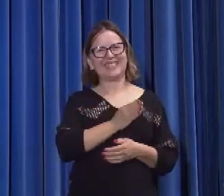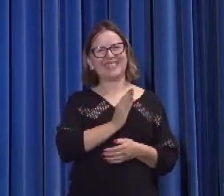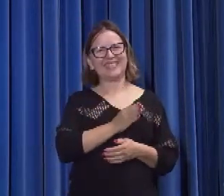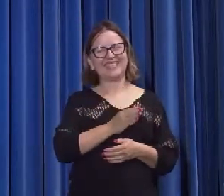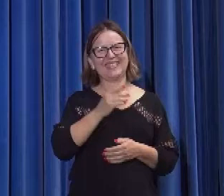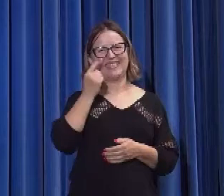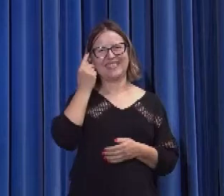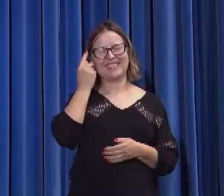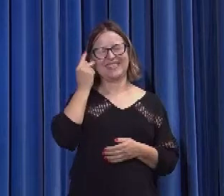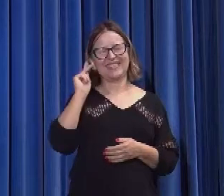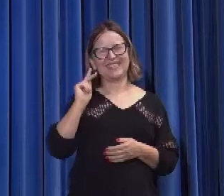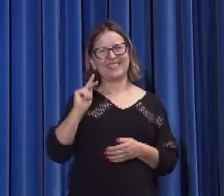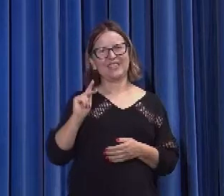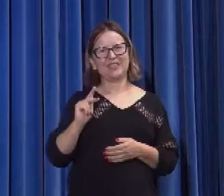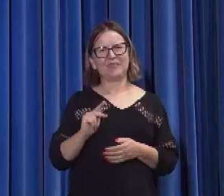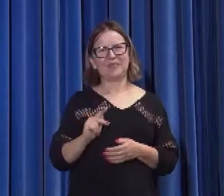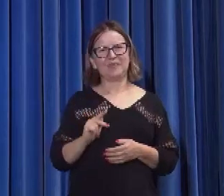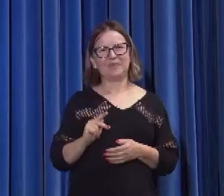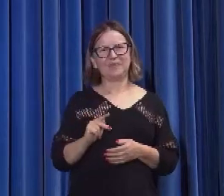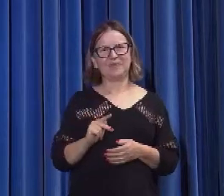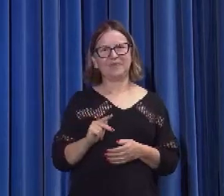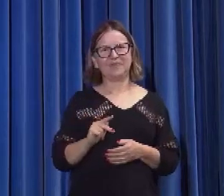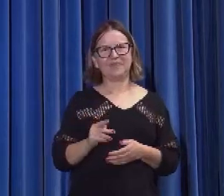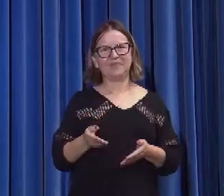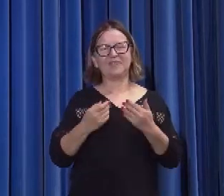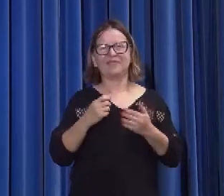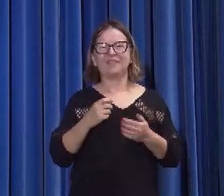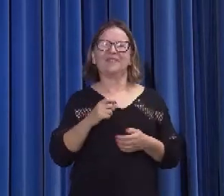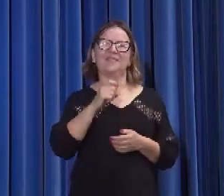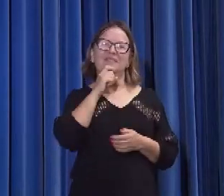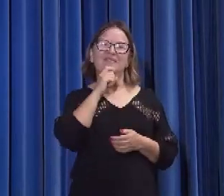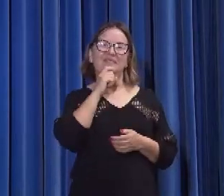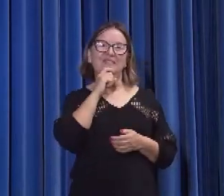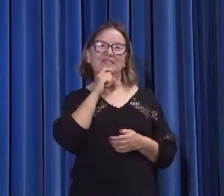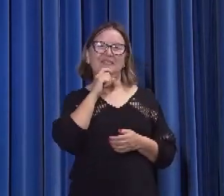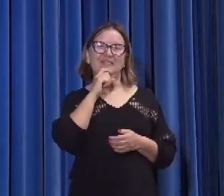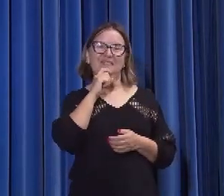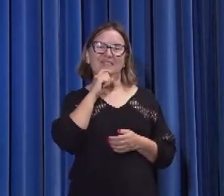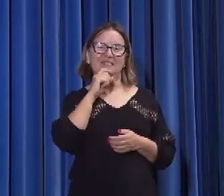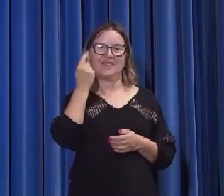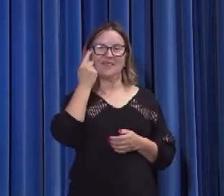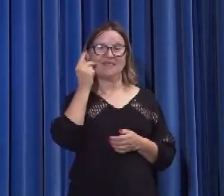para trazer refrigério para cada um de nós,